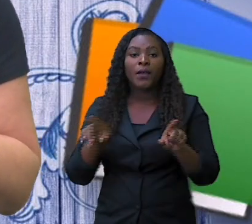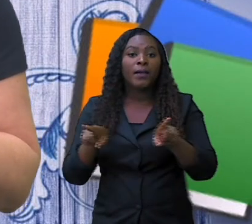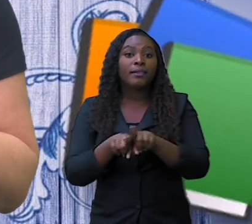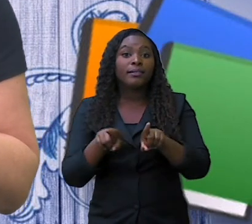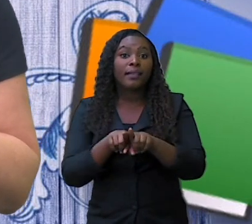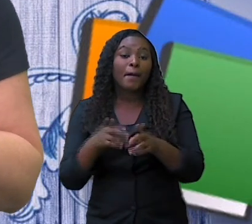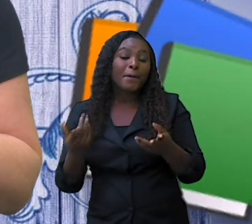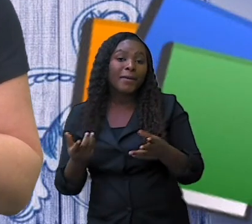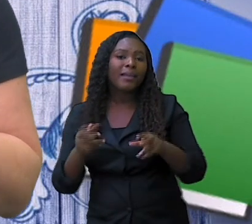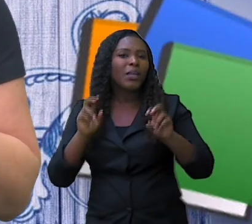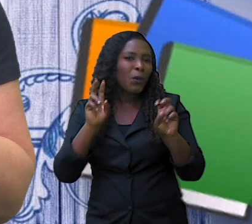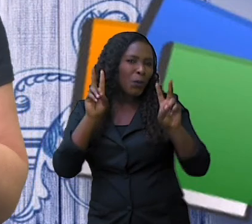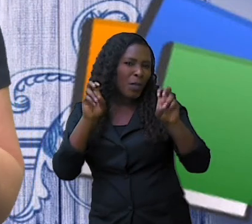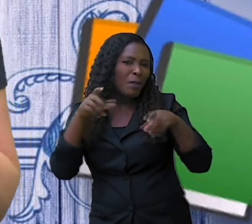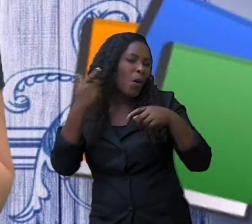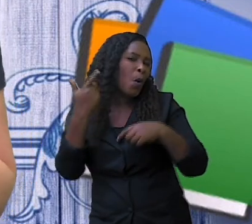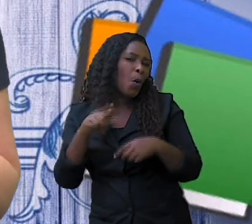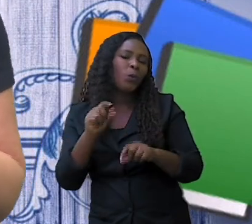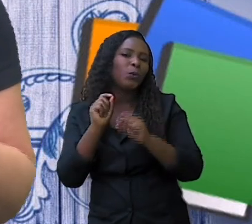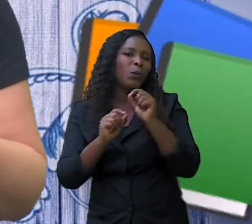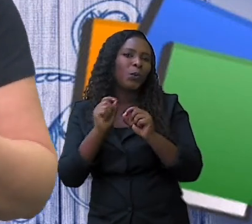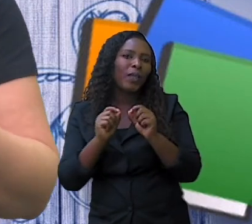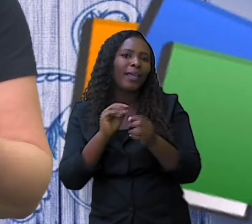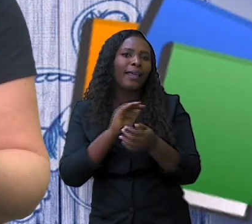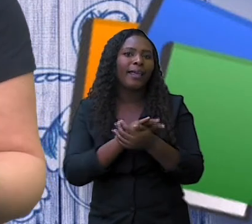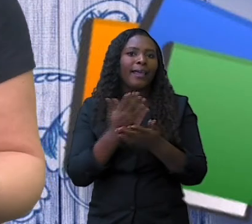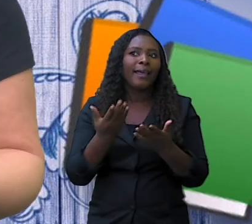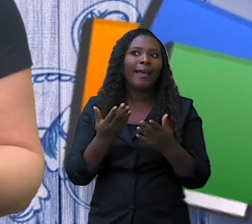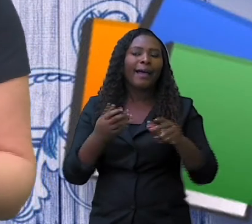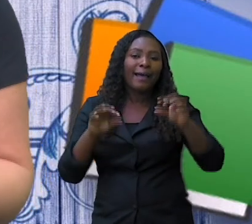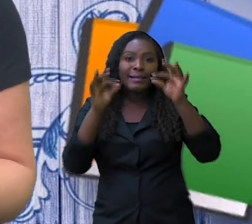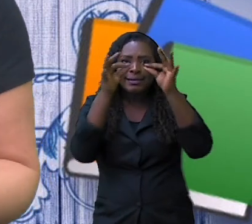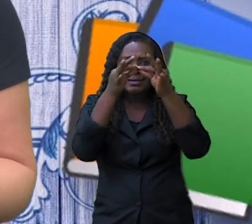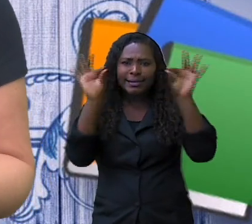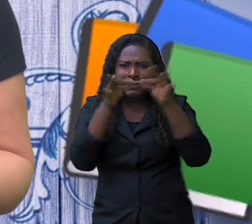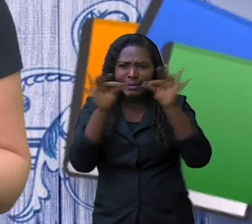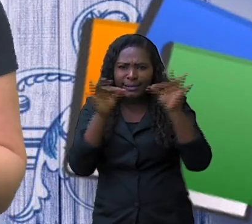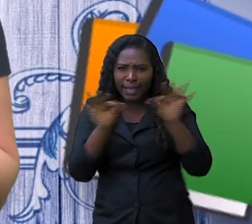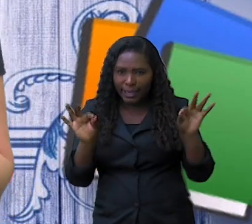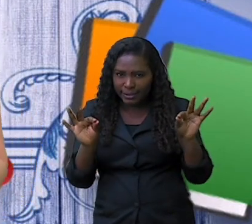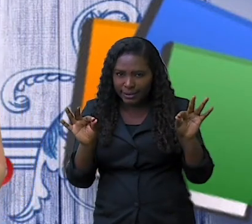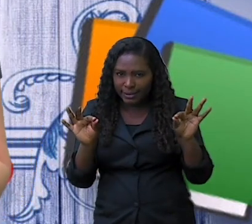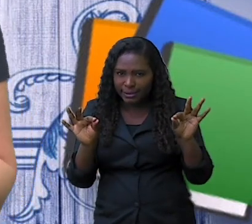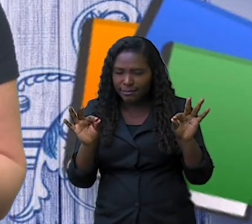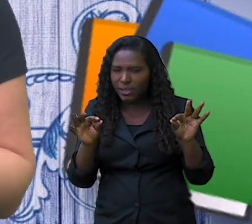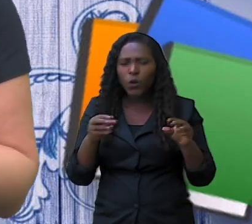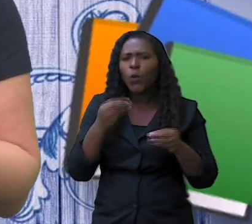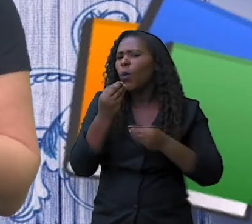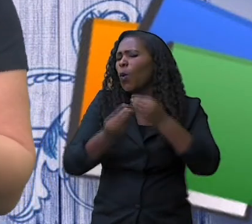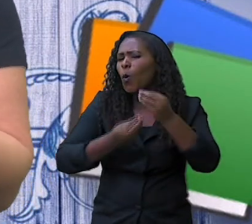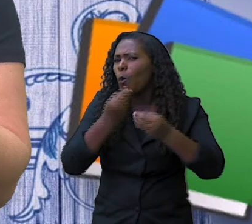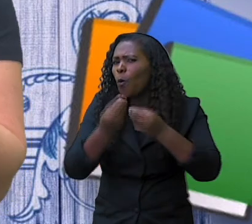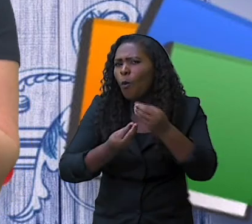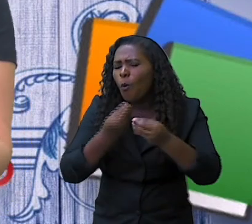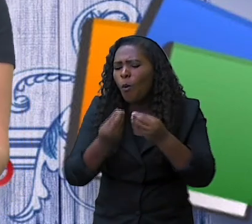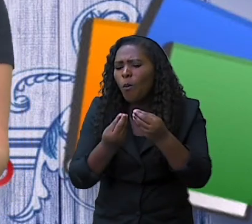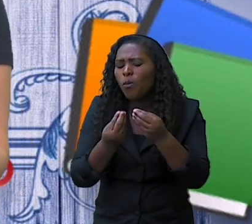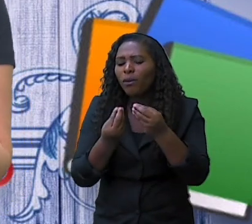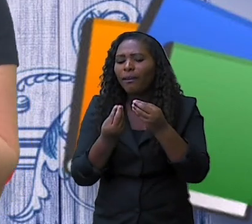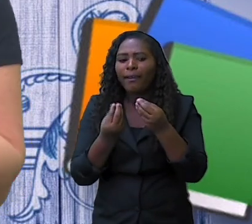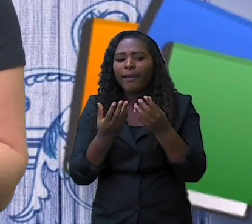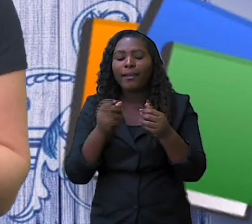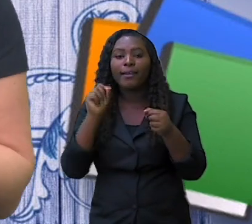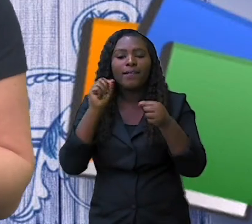e isso é uma nomenclatura importante, estudante, para você já ir acostumando aí com ela. Função sintática é o papel